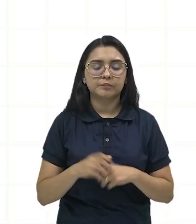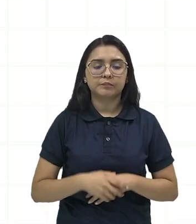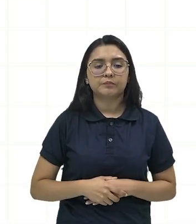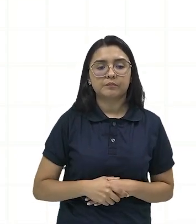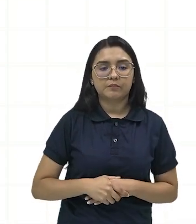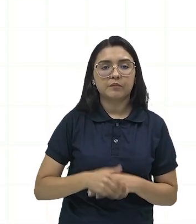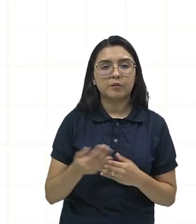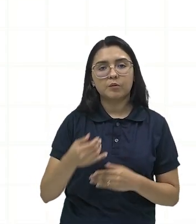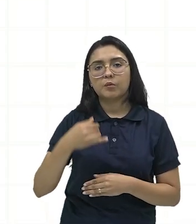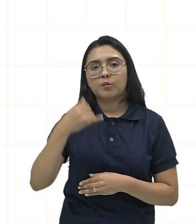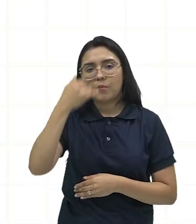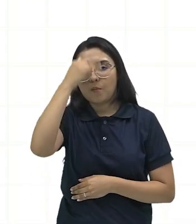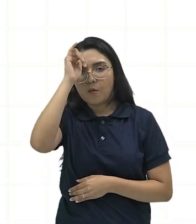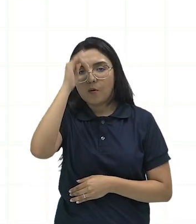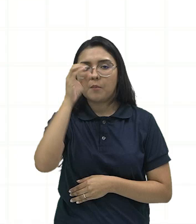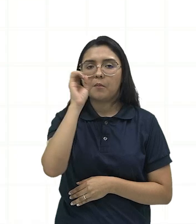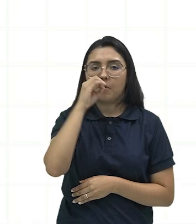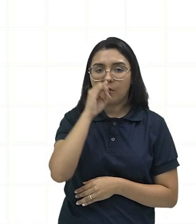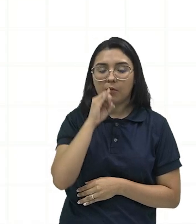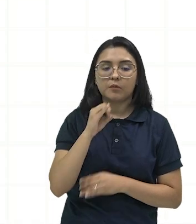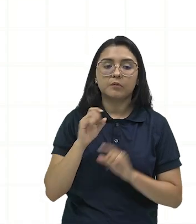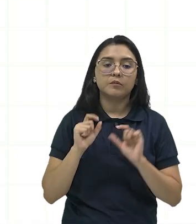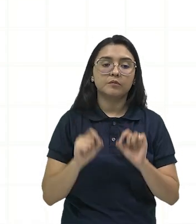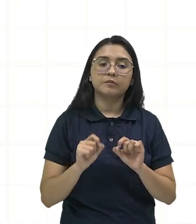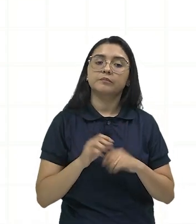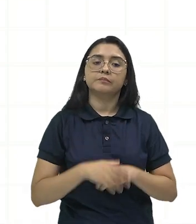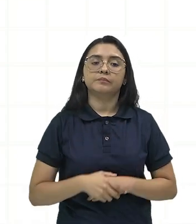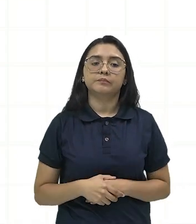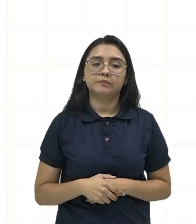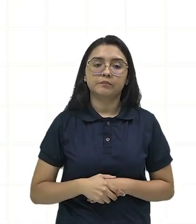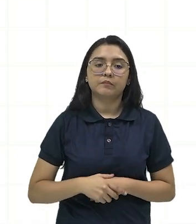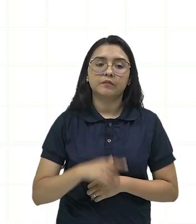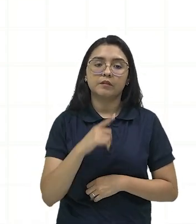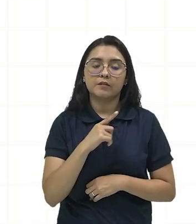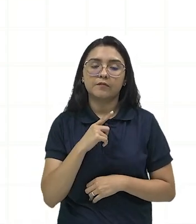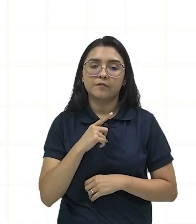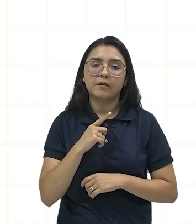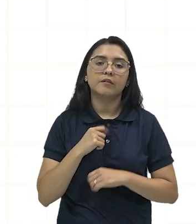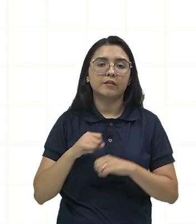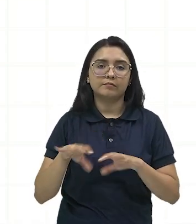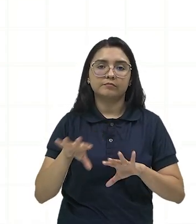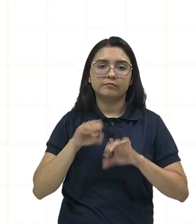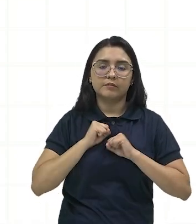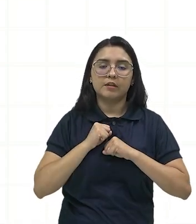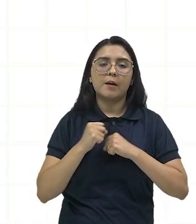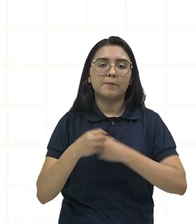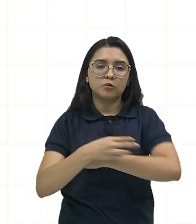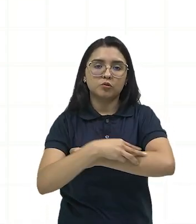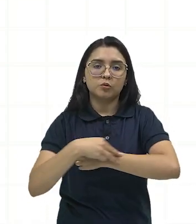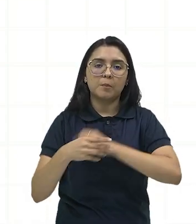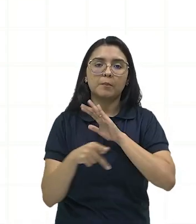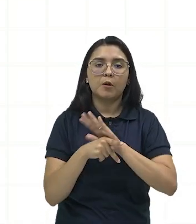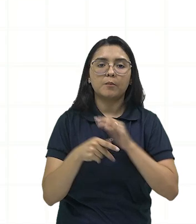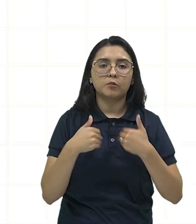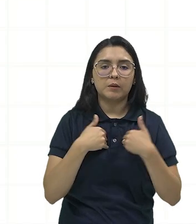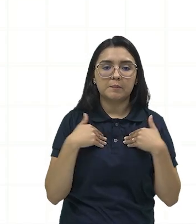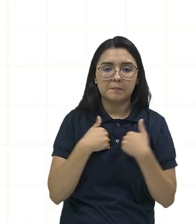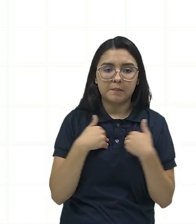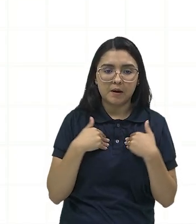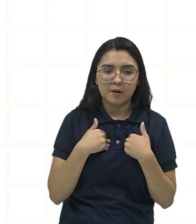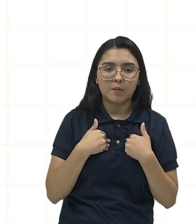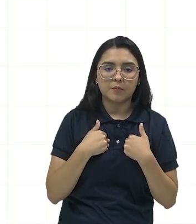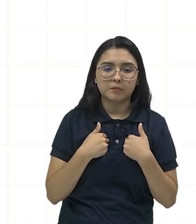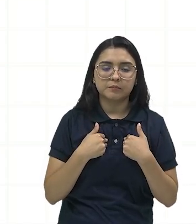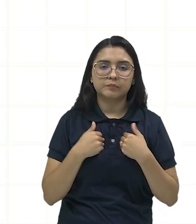por esses animais e esses ovos vão entrar, né, na musculatura deles, tá? Vão infectar aquela parte